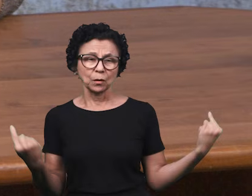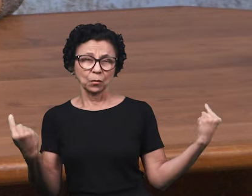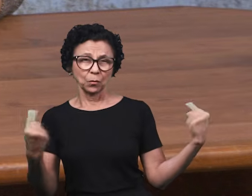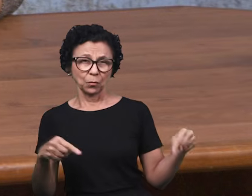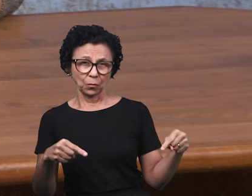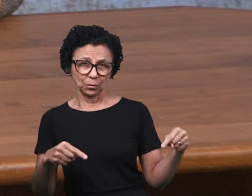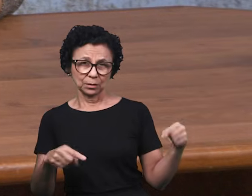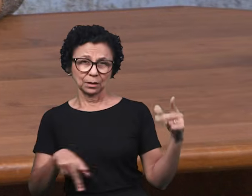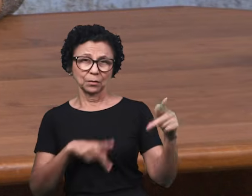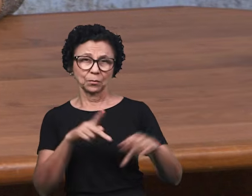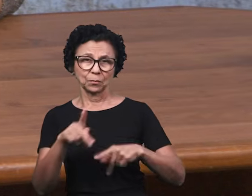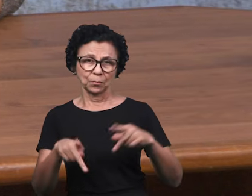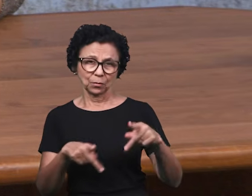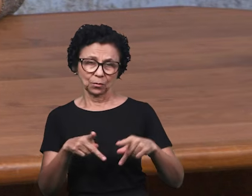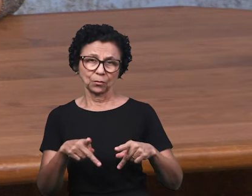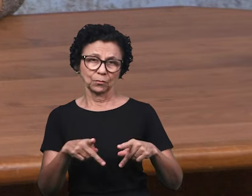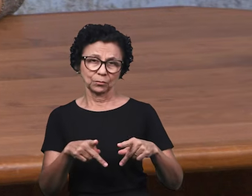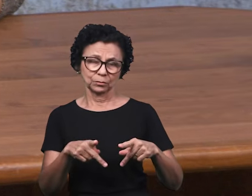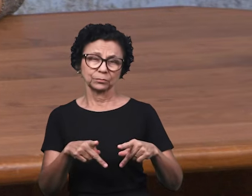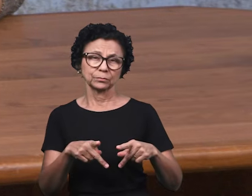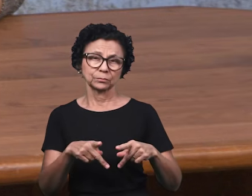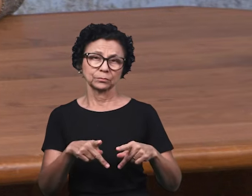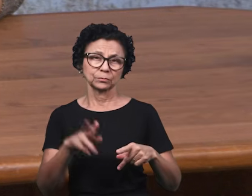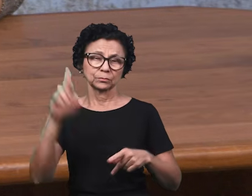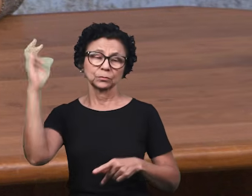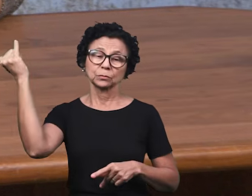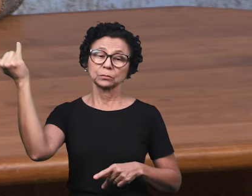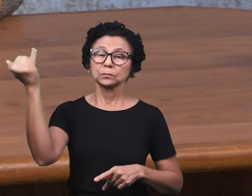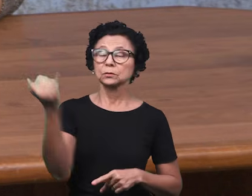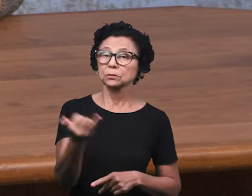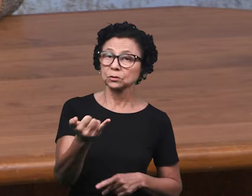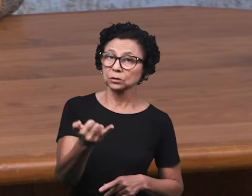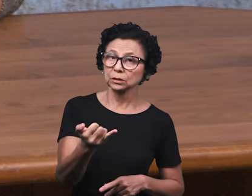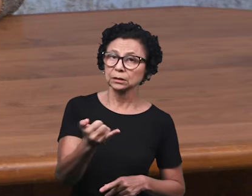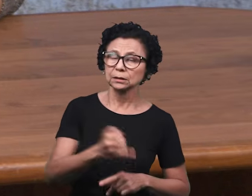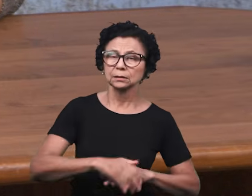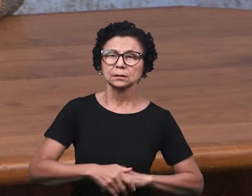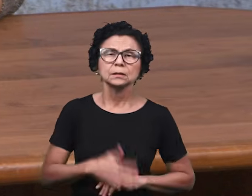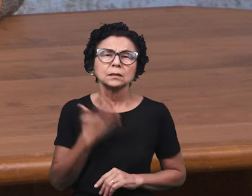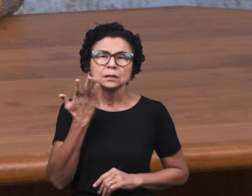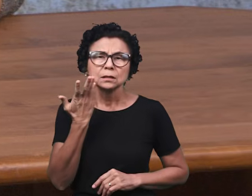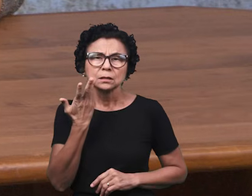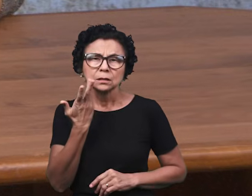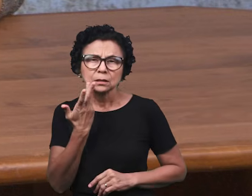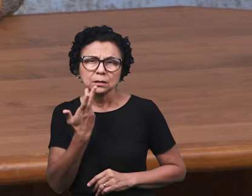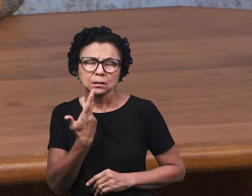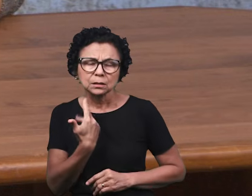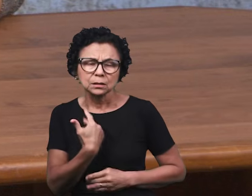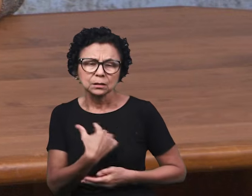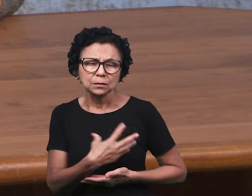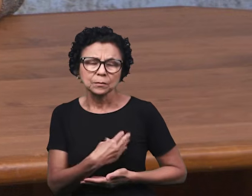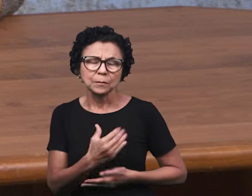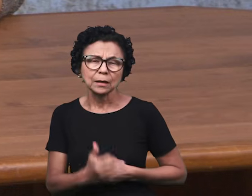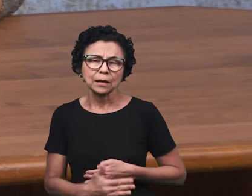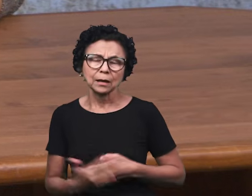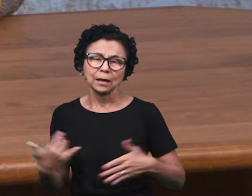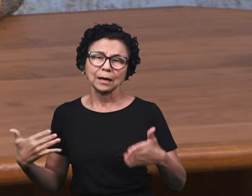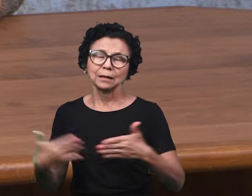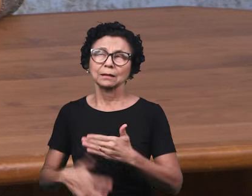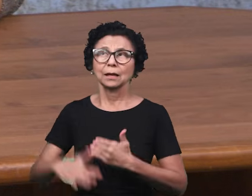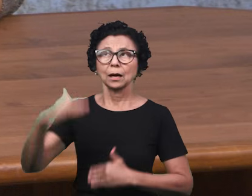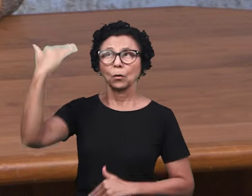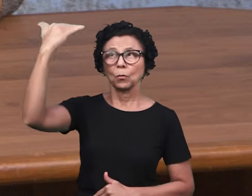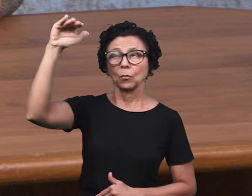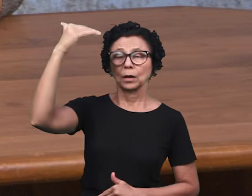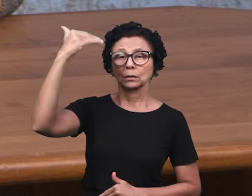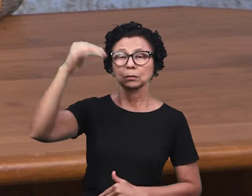habitantes desta terra, diz o Senhor. Porque desde o menor deles até o maior, cada